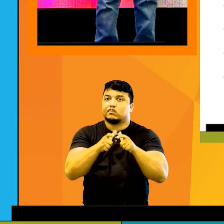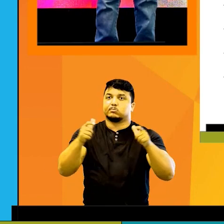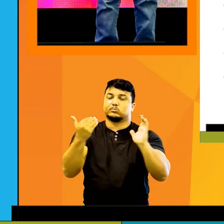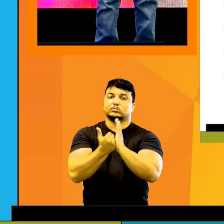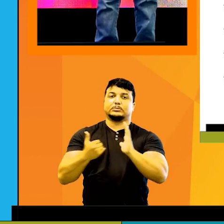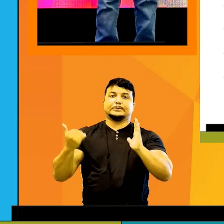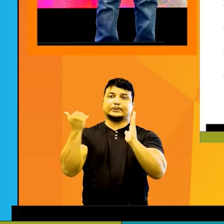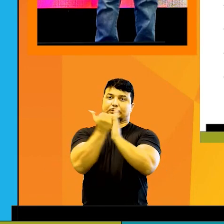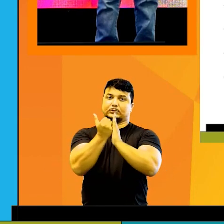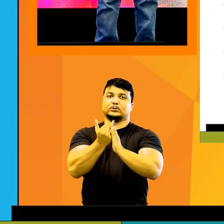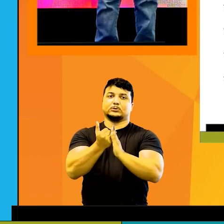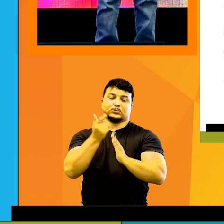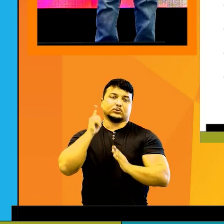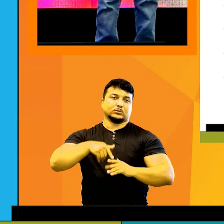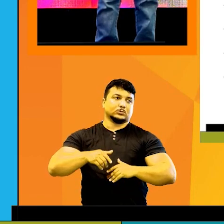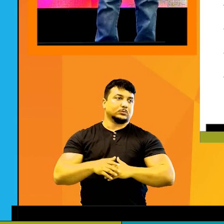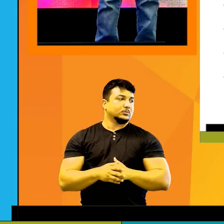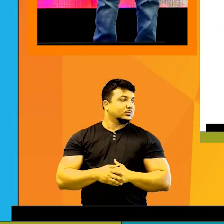exacerbado.